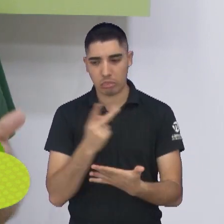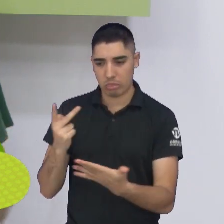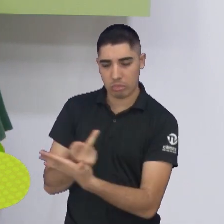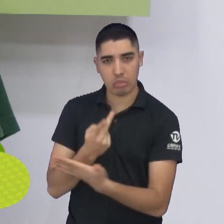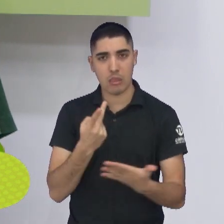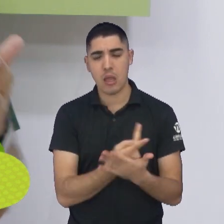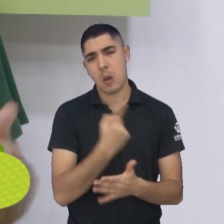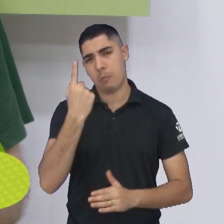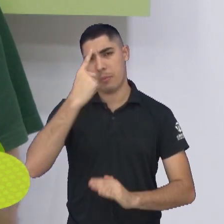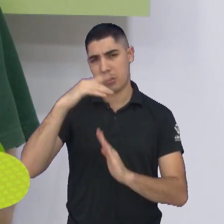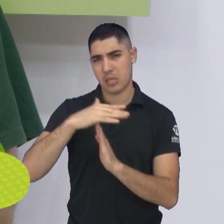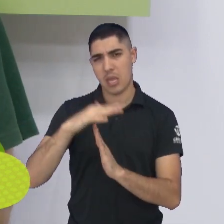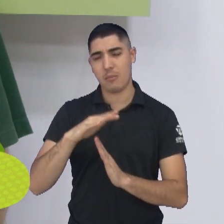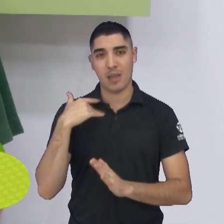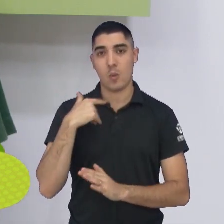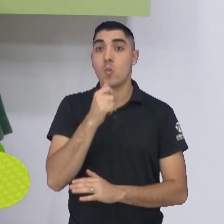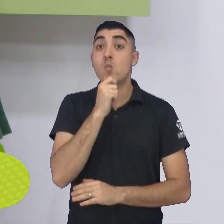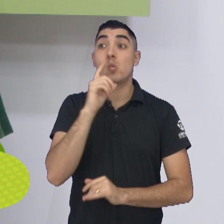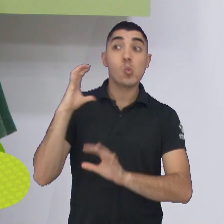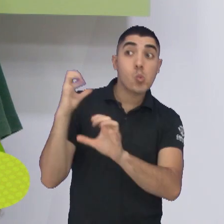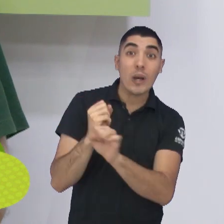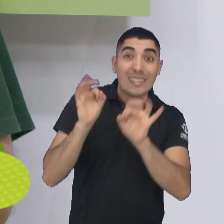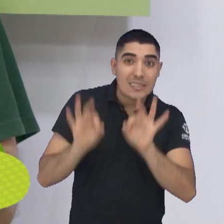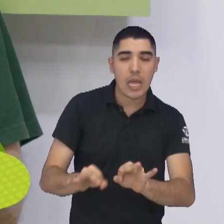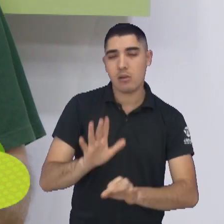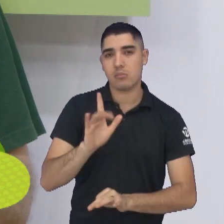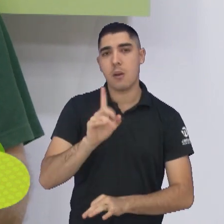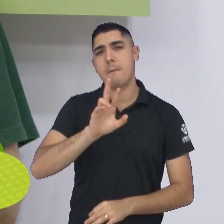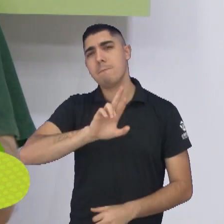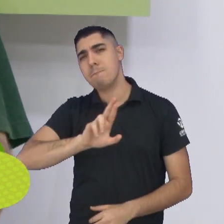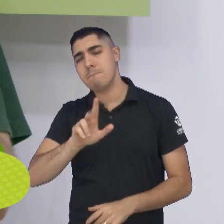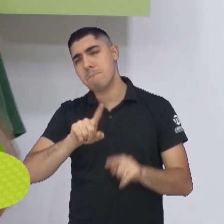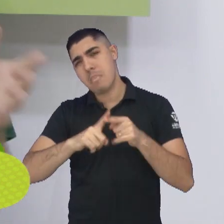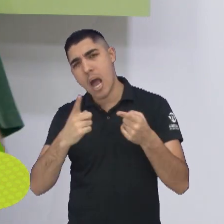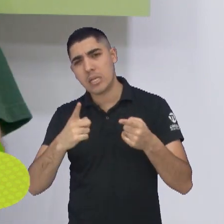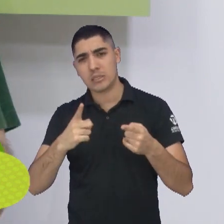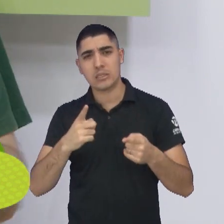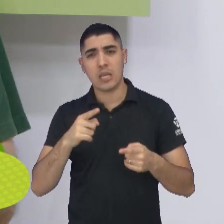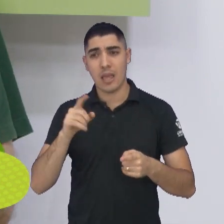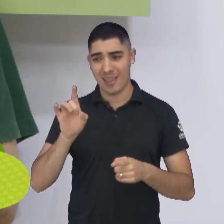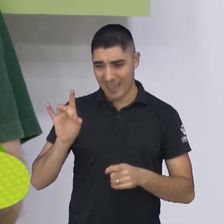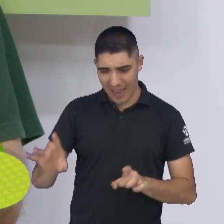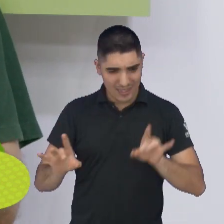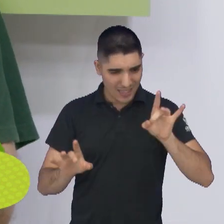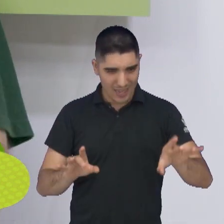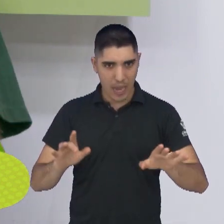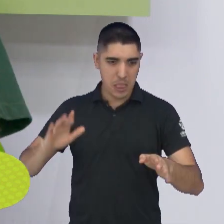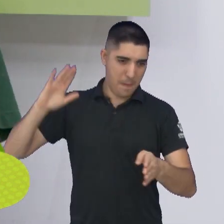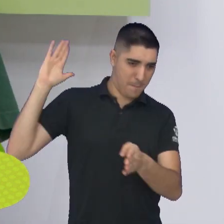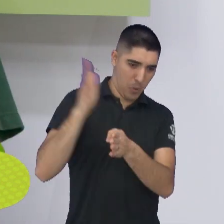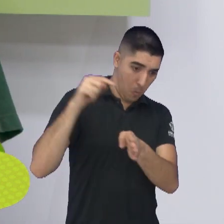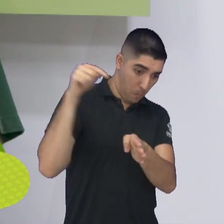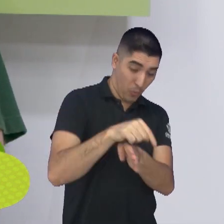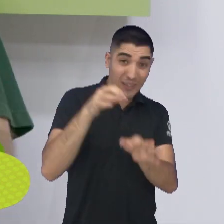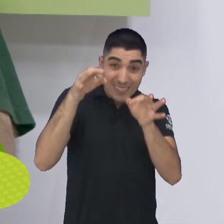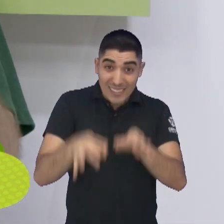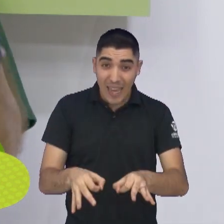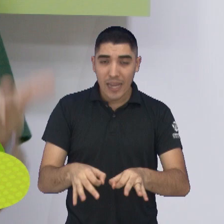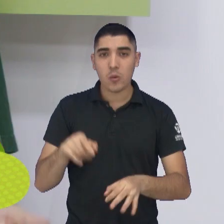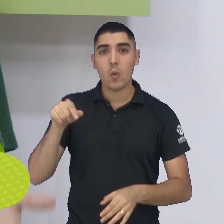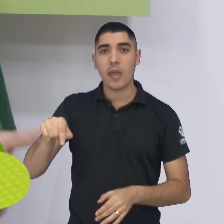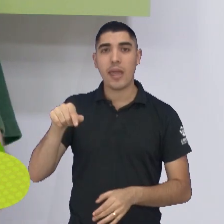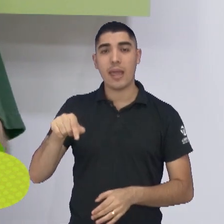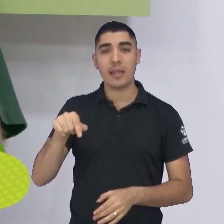fiz esse scout, essa contagem. Mas de pontos mesmo que cada time fez, acho que foi menos do que... Foi mais